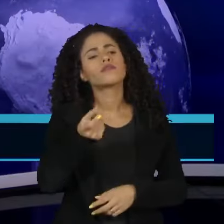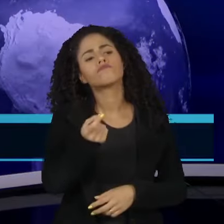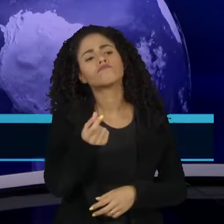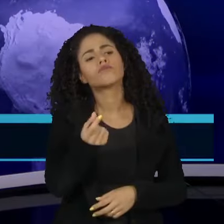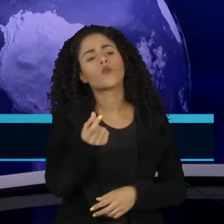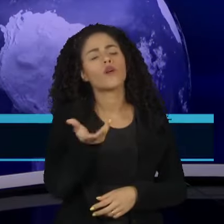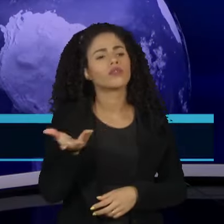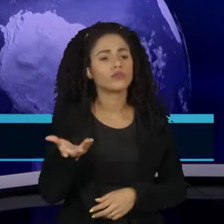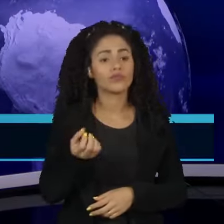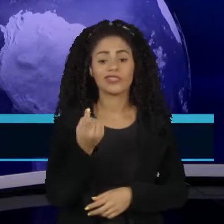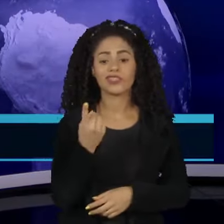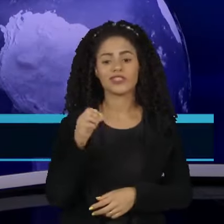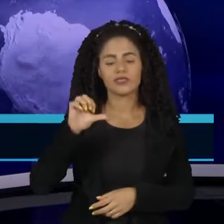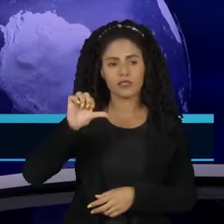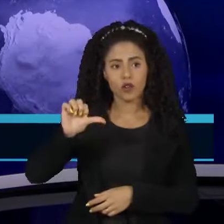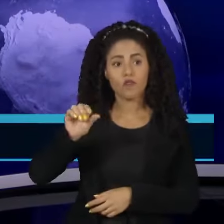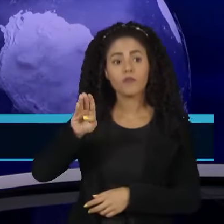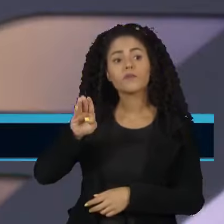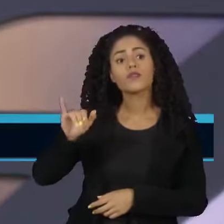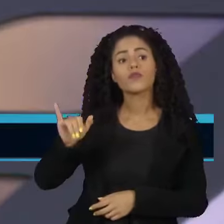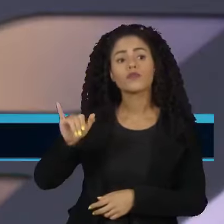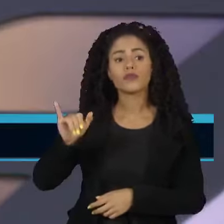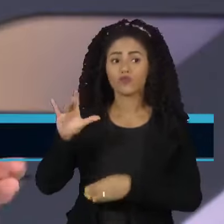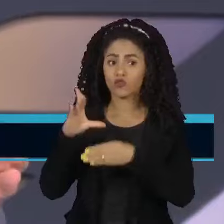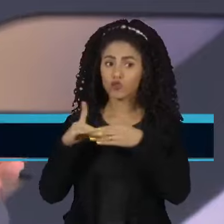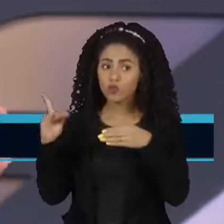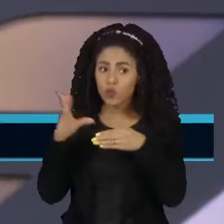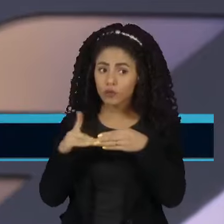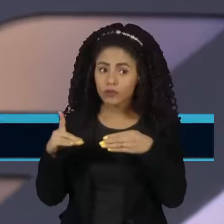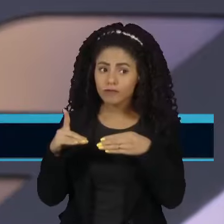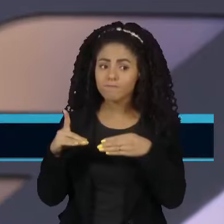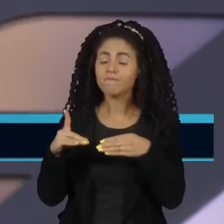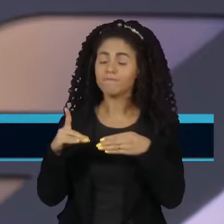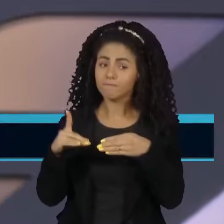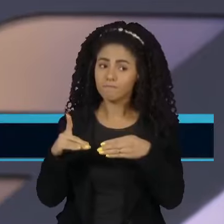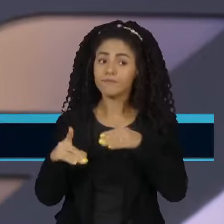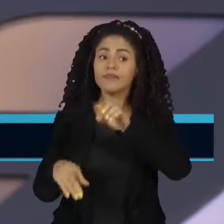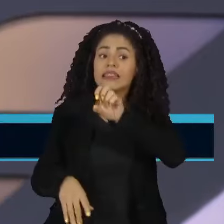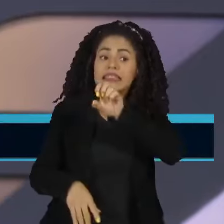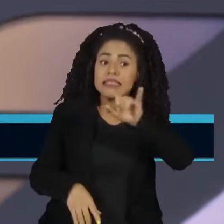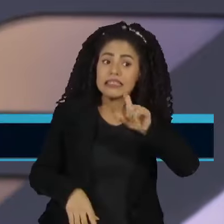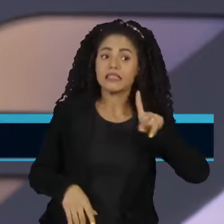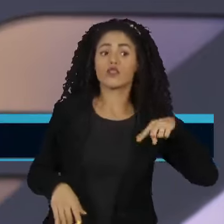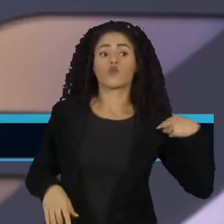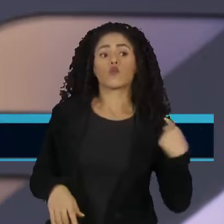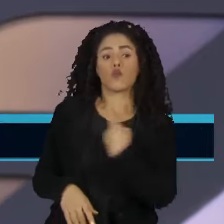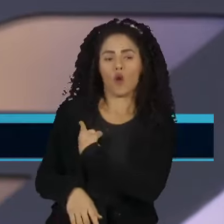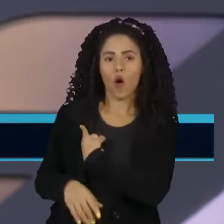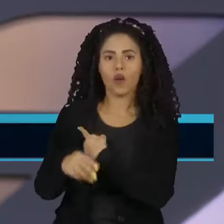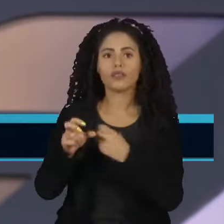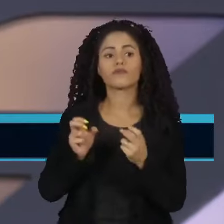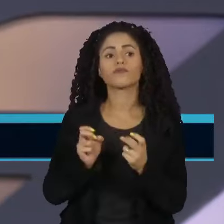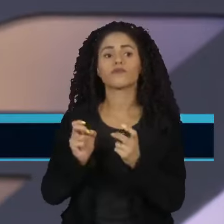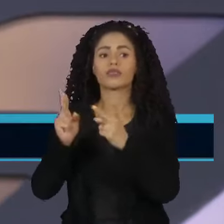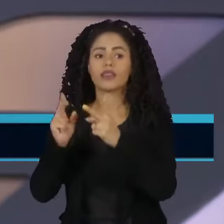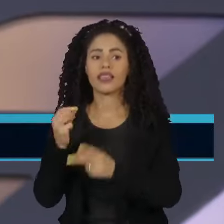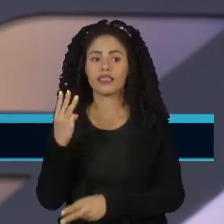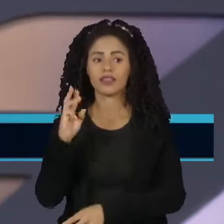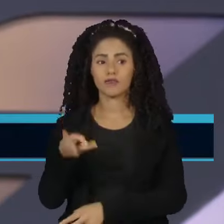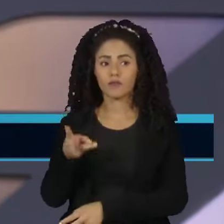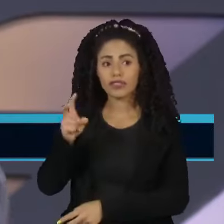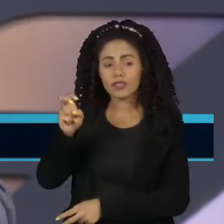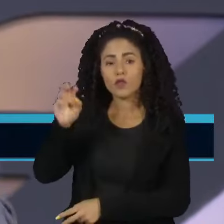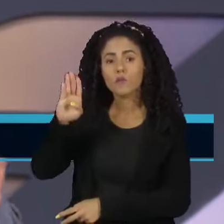Roberto, de 19 bilhões de dólares. Ou seja, se nós exportarmos 3,5